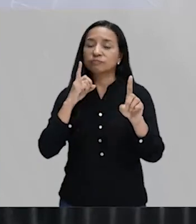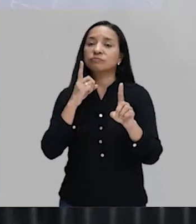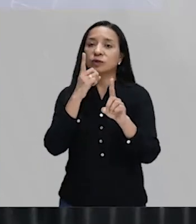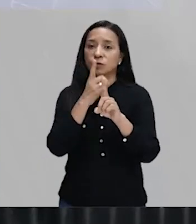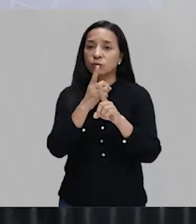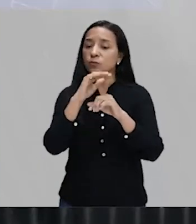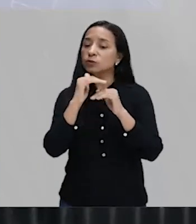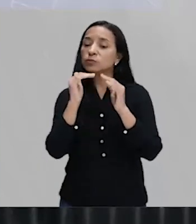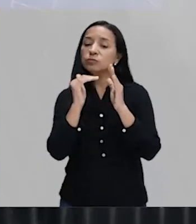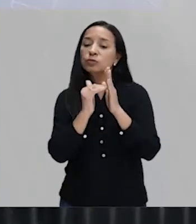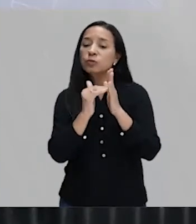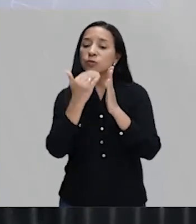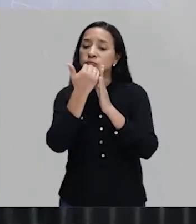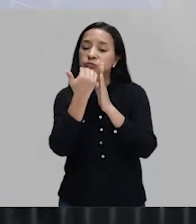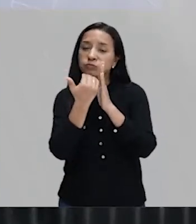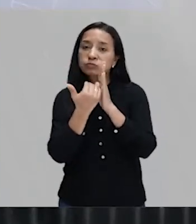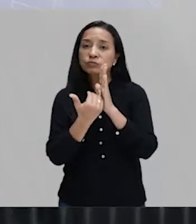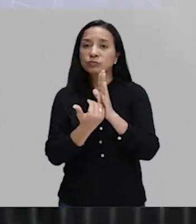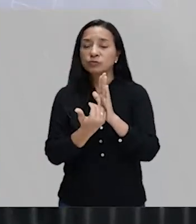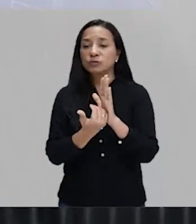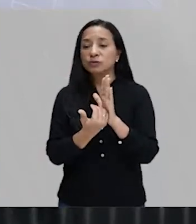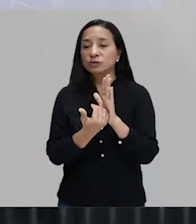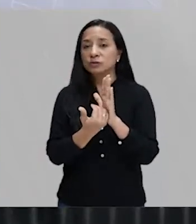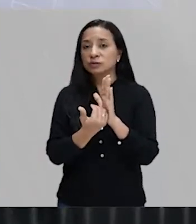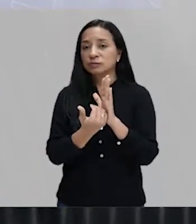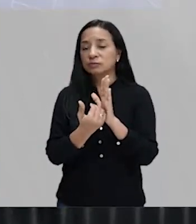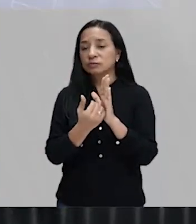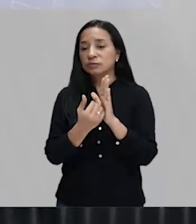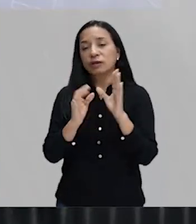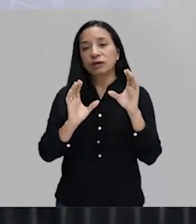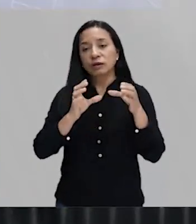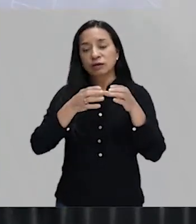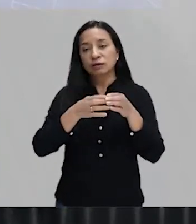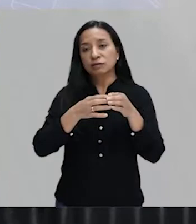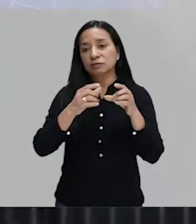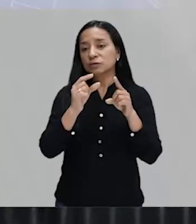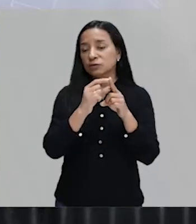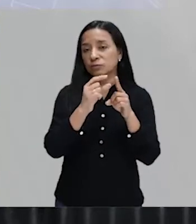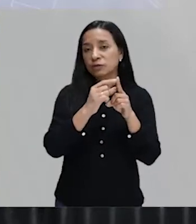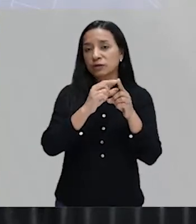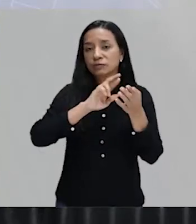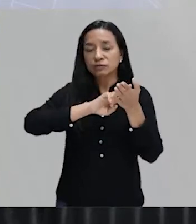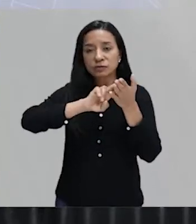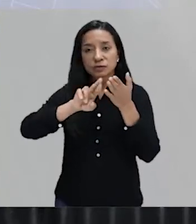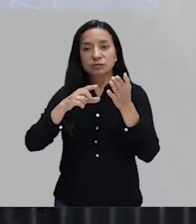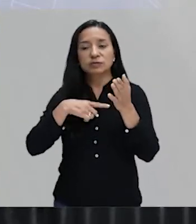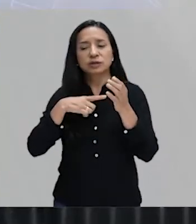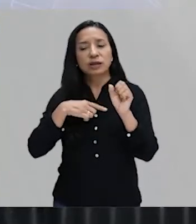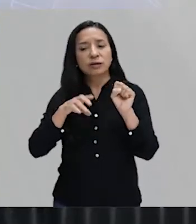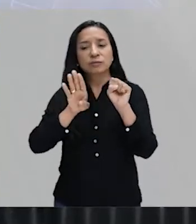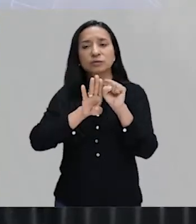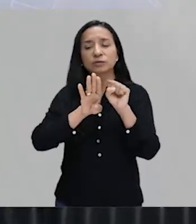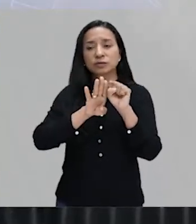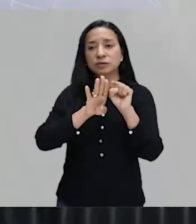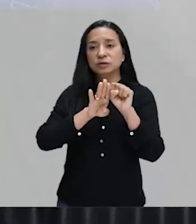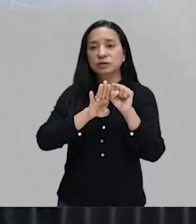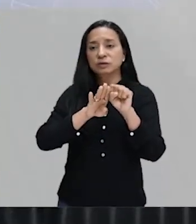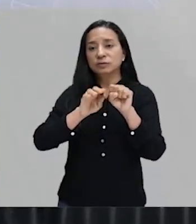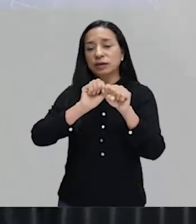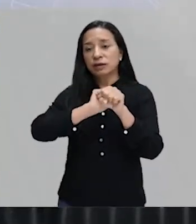encontrar toda a sequência, né? Vocês vão ver as classes de palavras variáveis, nós já temos substantivo, temos